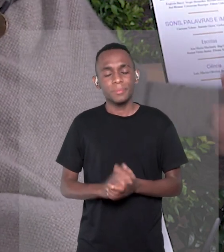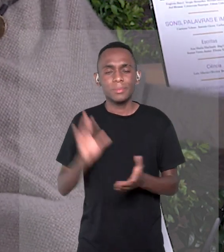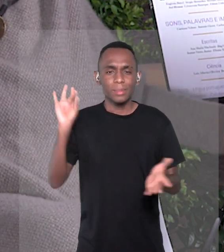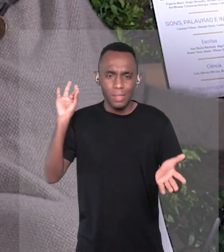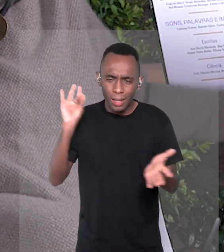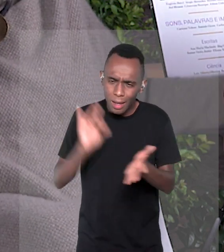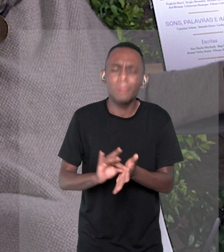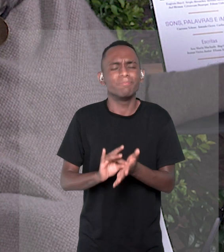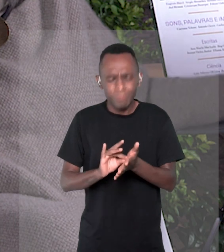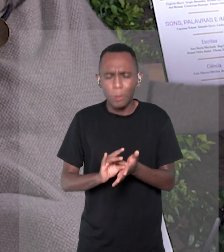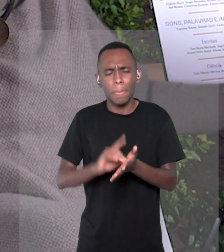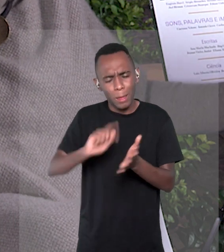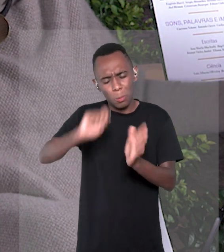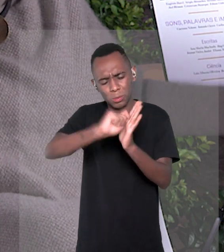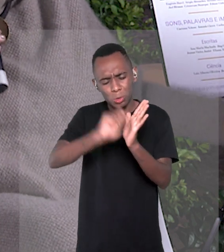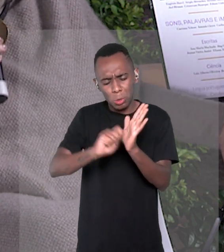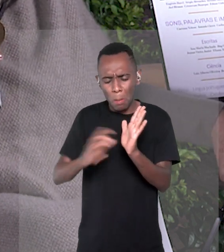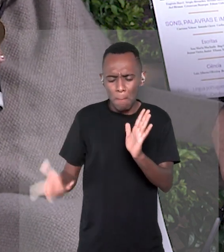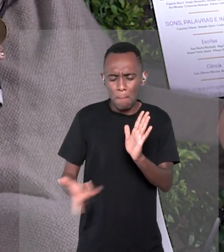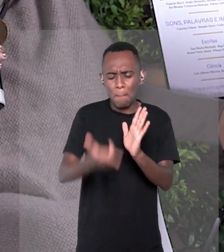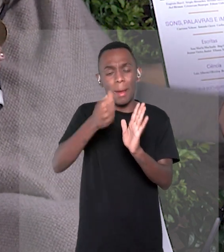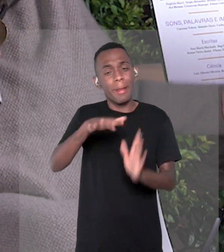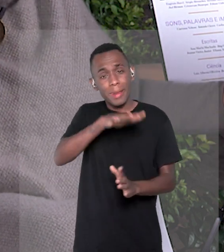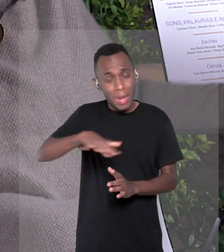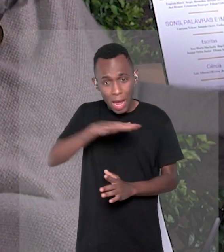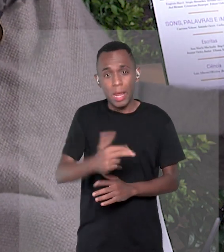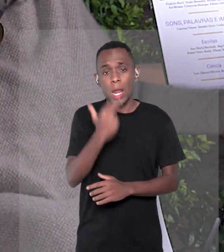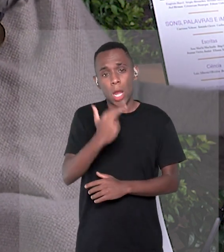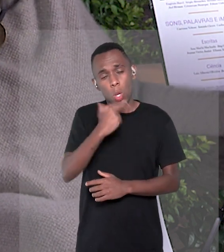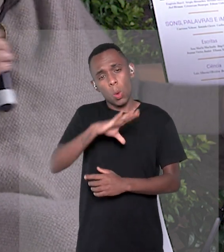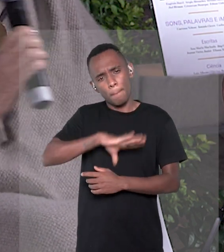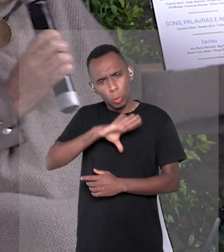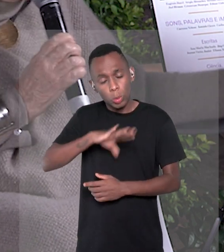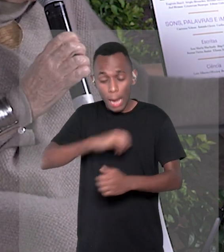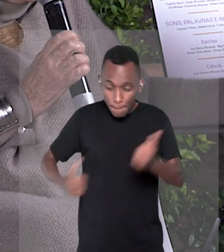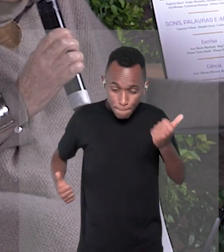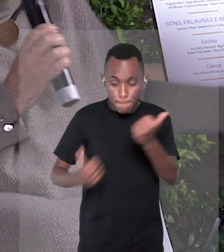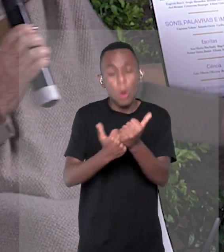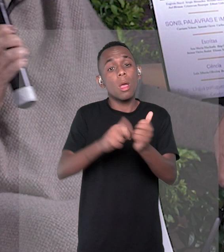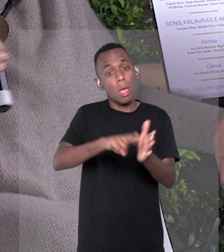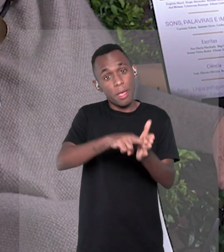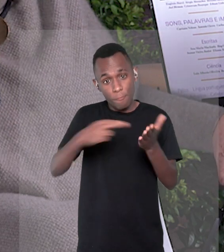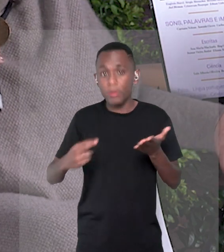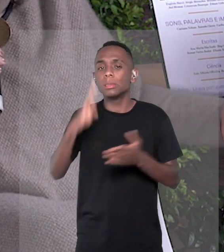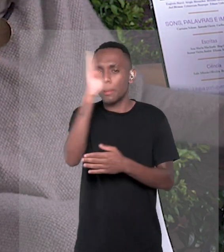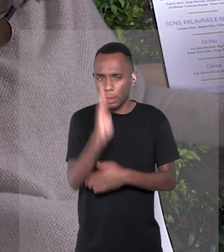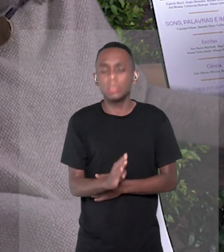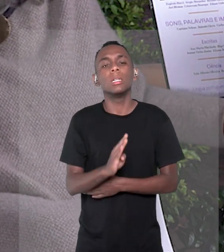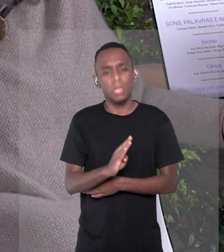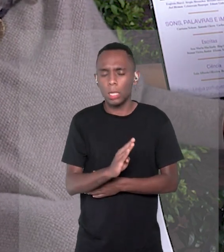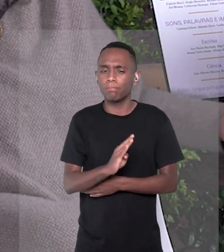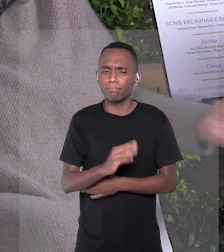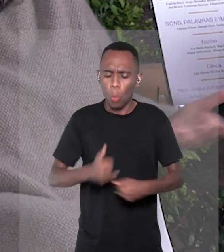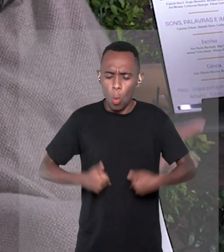Revista Brasileira, já nos deu a honra de escrever na revista, o prazer. Então, nós estamos aqui